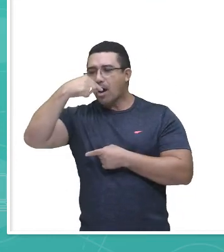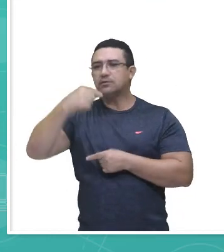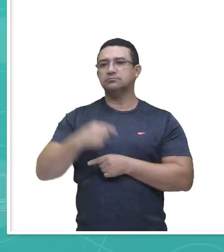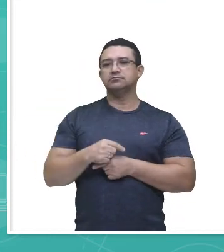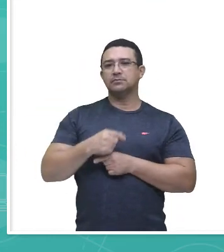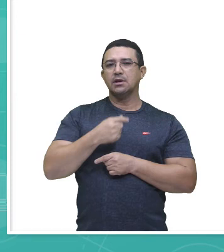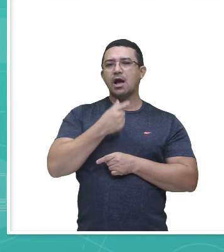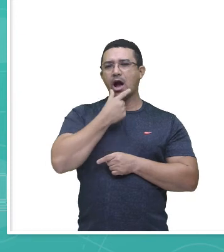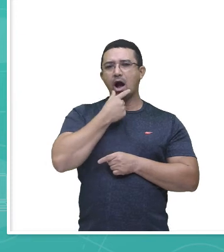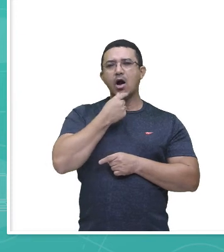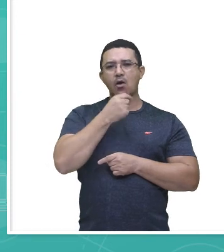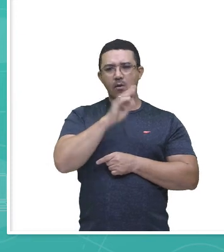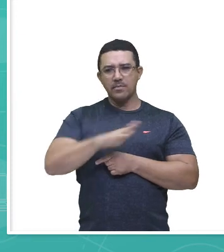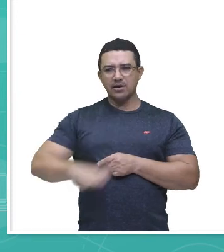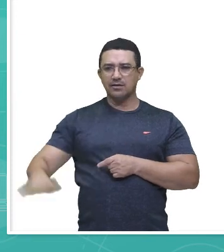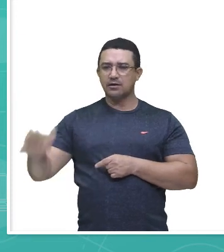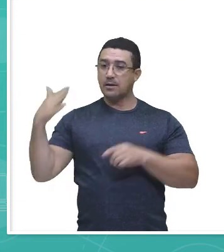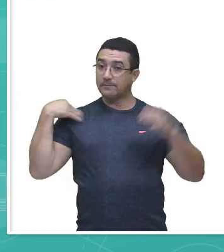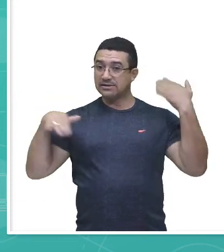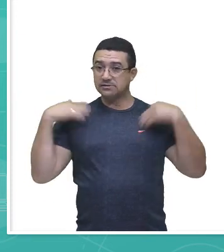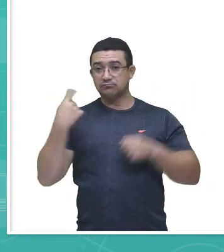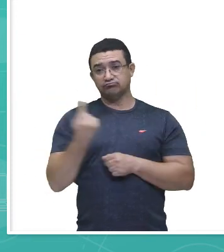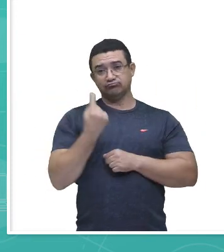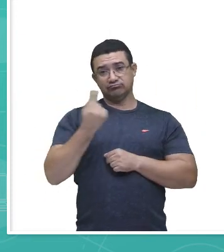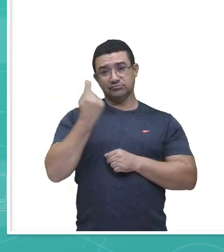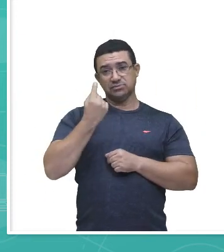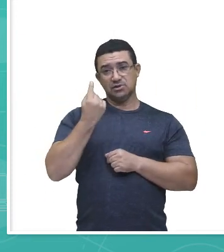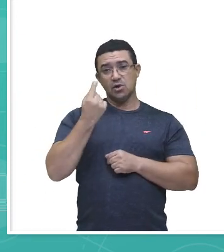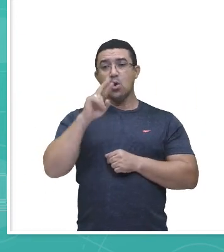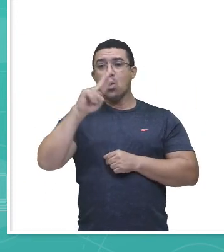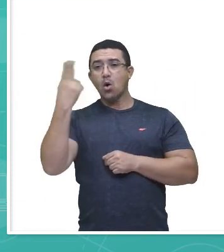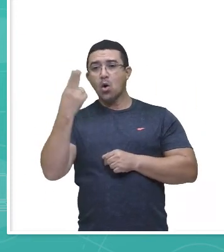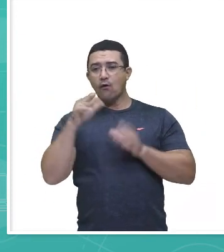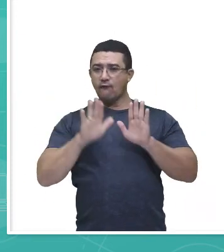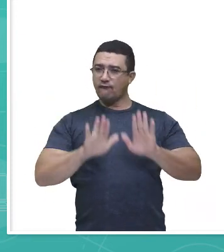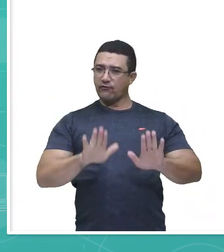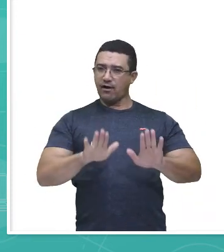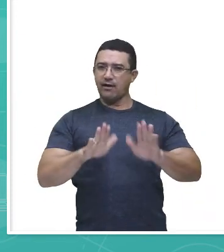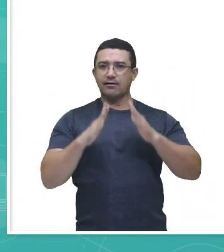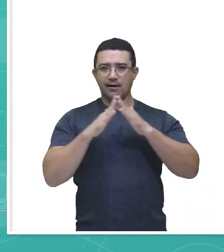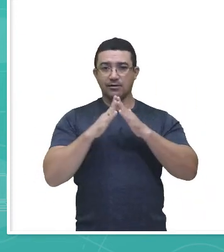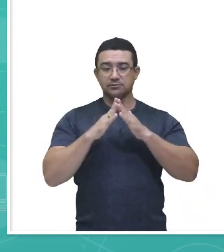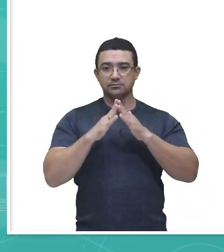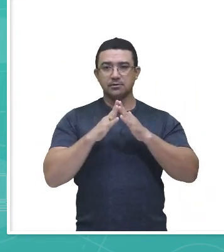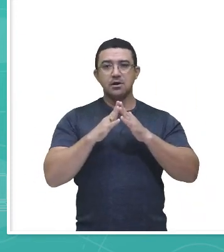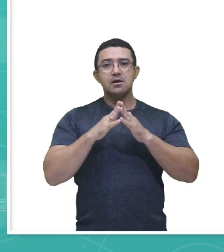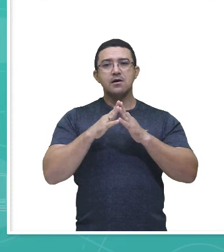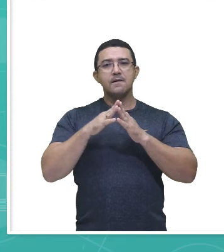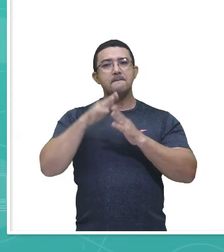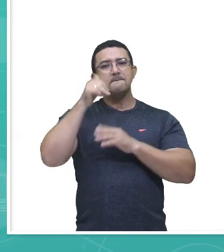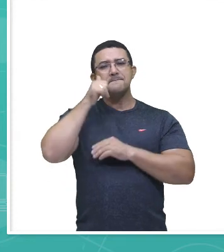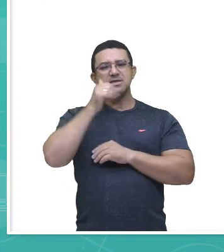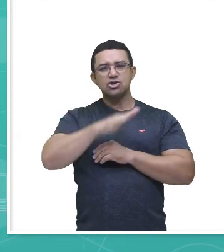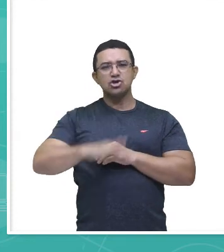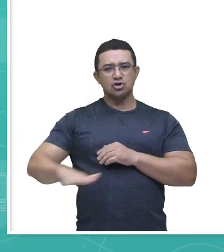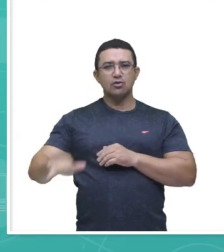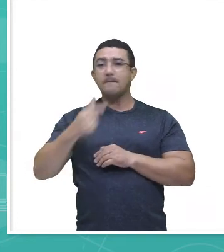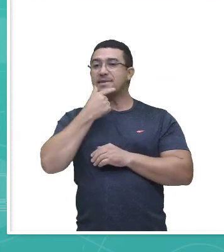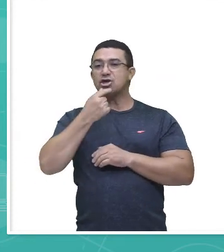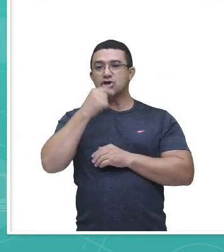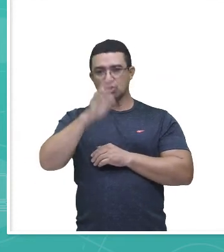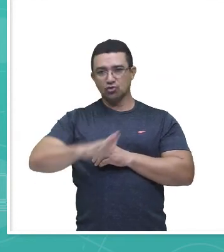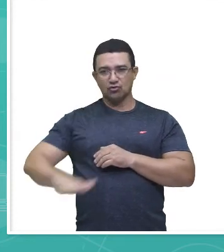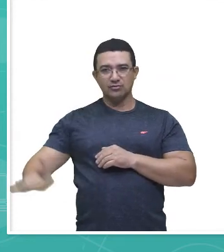passear sozinho ou ficar em casa? Ele estava pronto, logo foi passear.